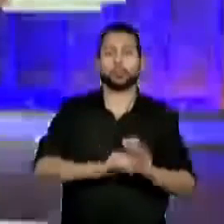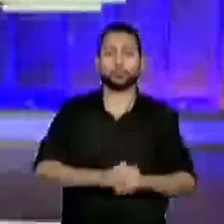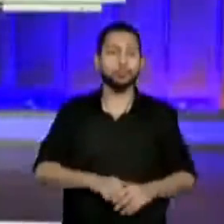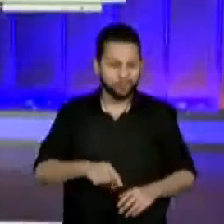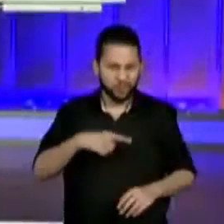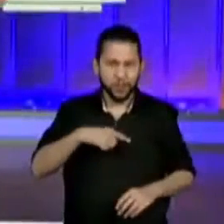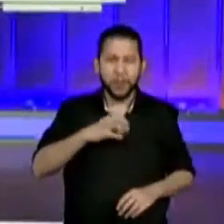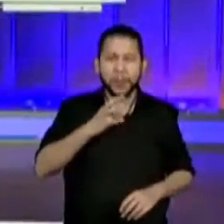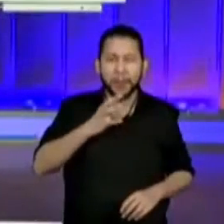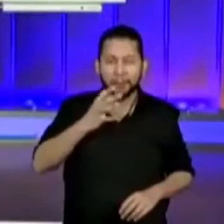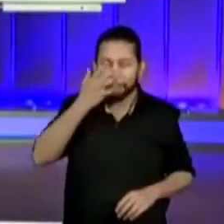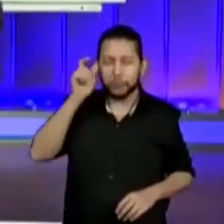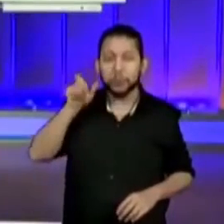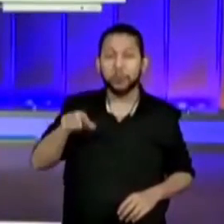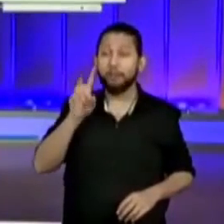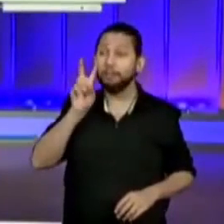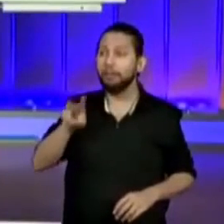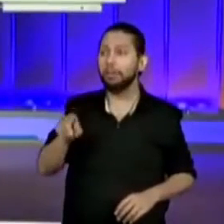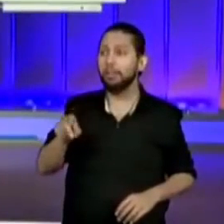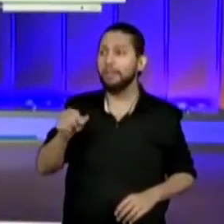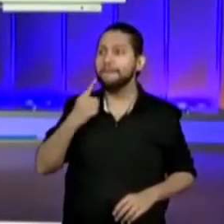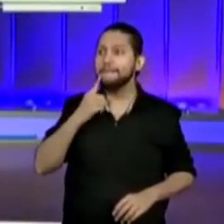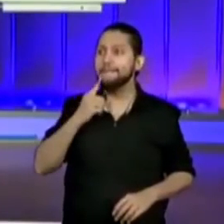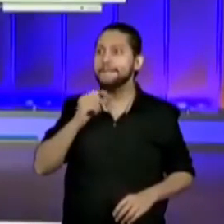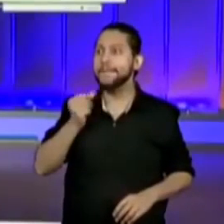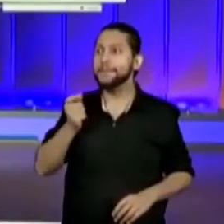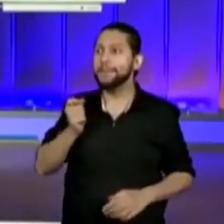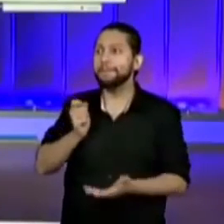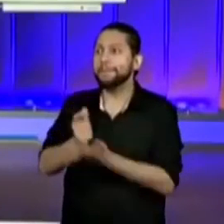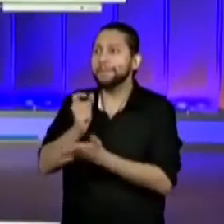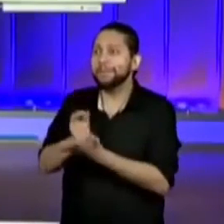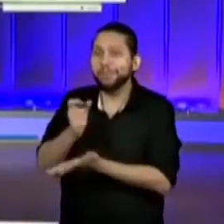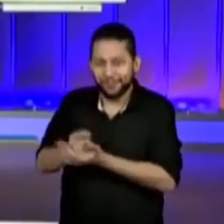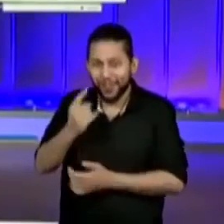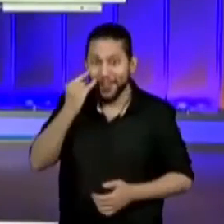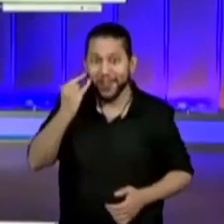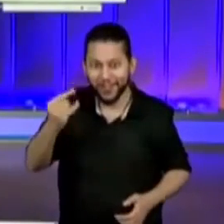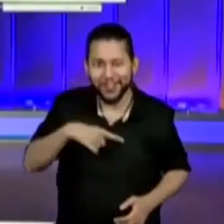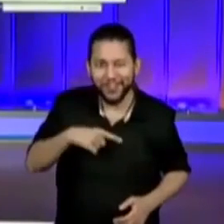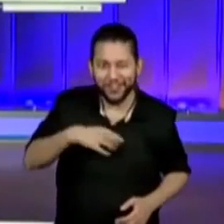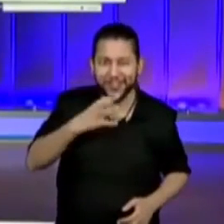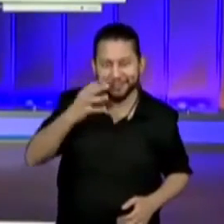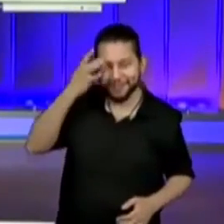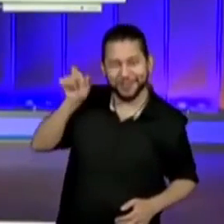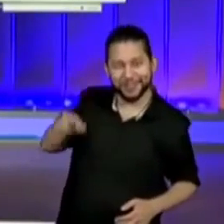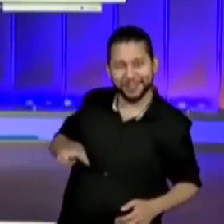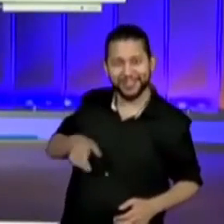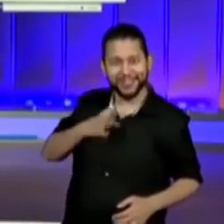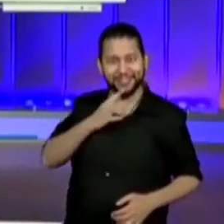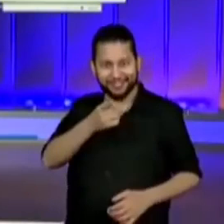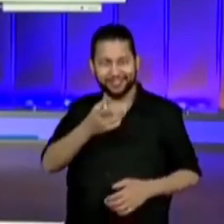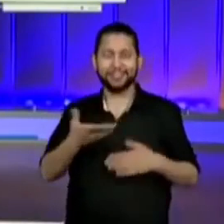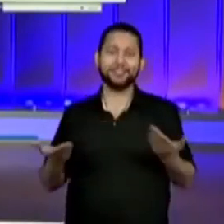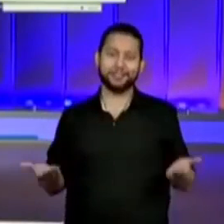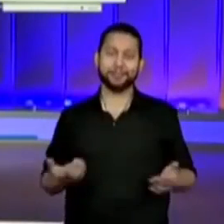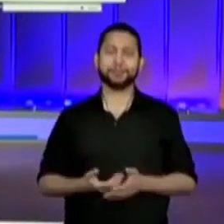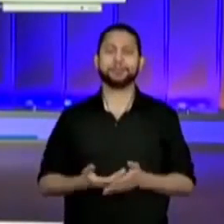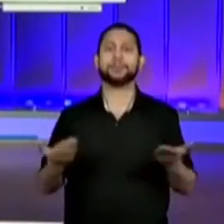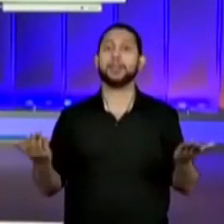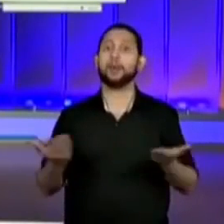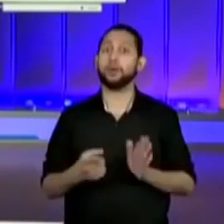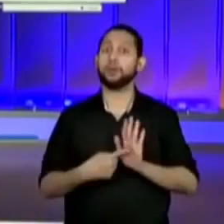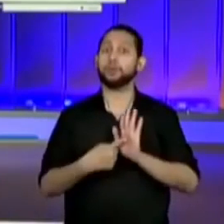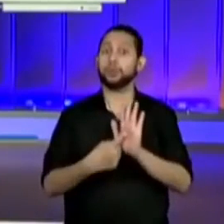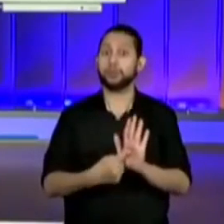gosta de promoções e de descontos Sim vamos então encarar aqui uma